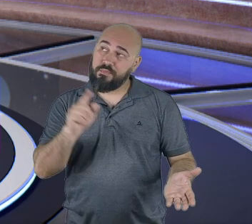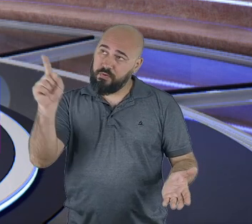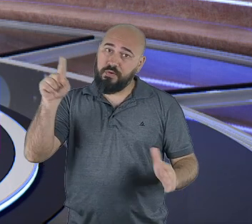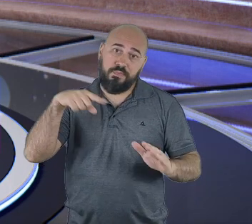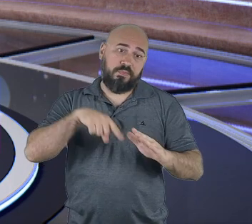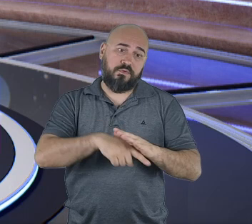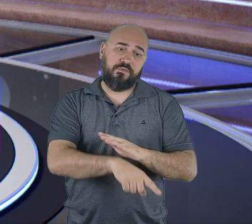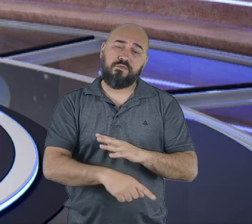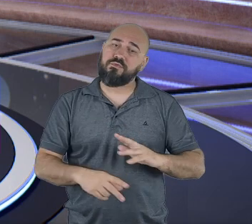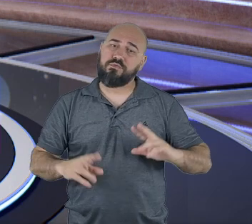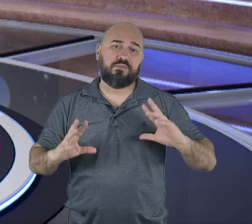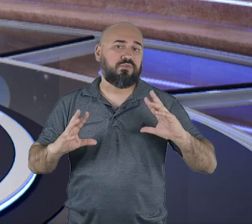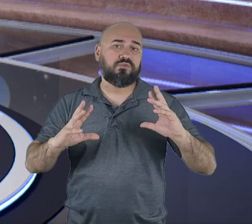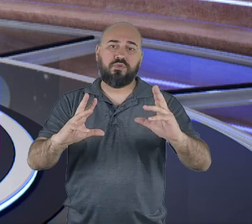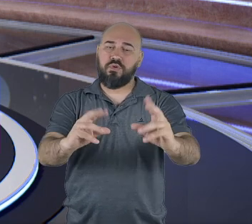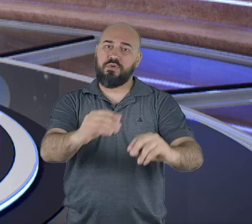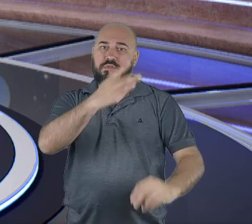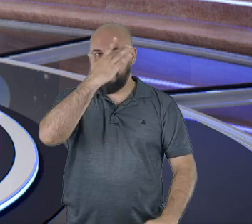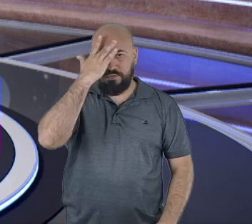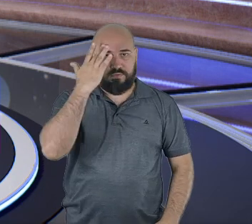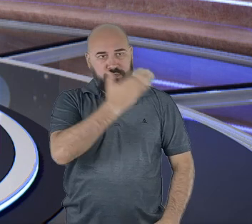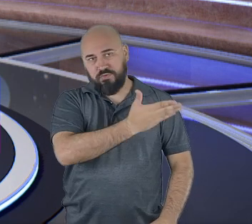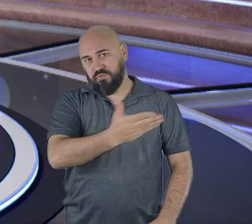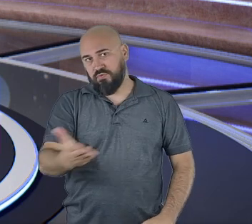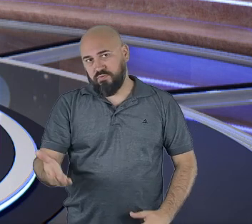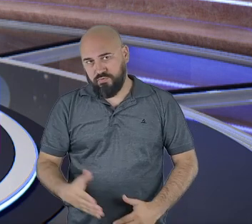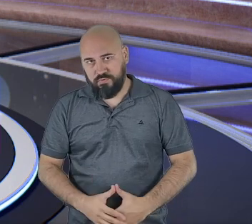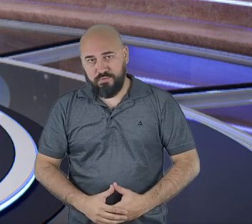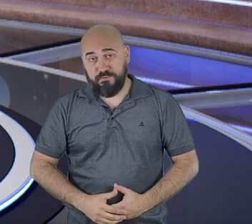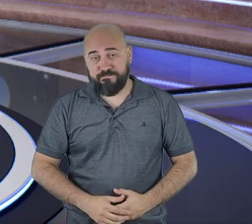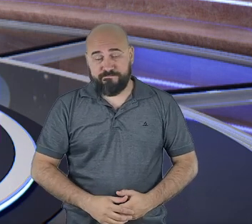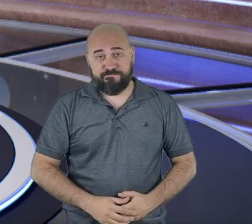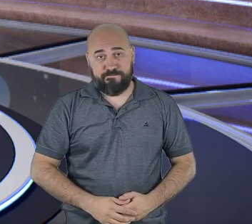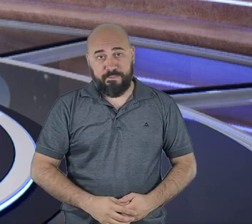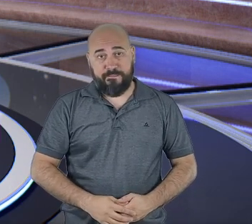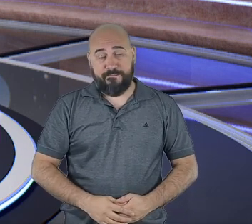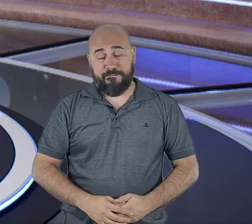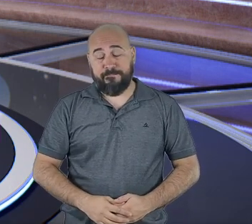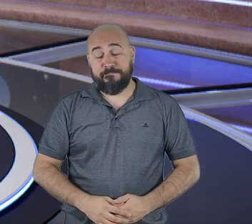profundo amor por todos aqueles que pecaram.